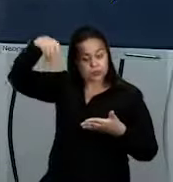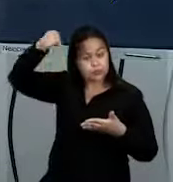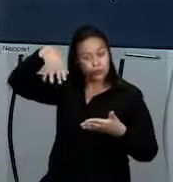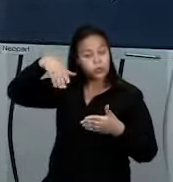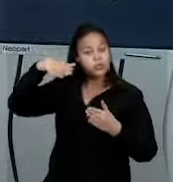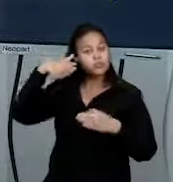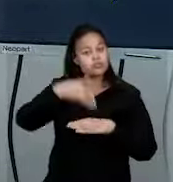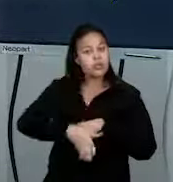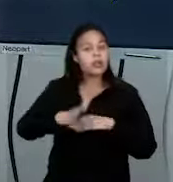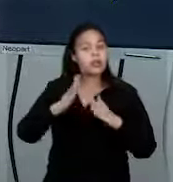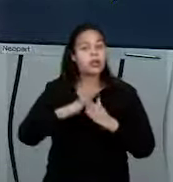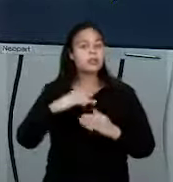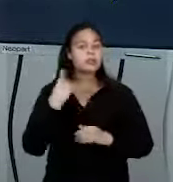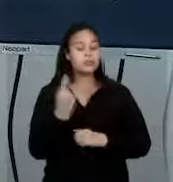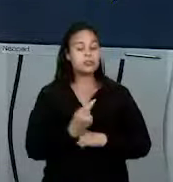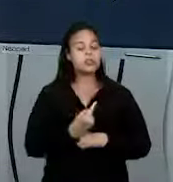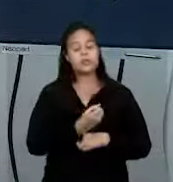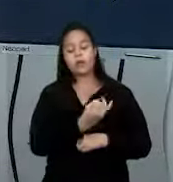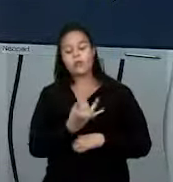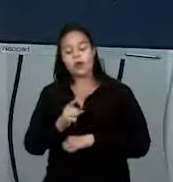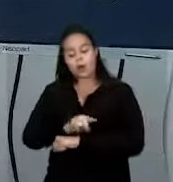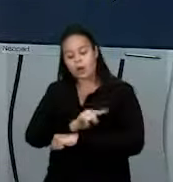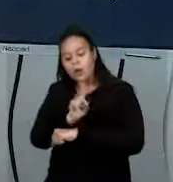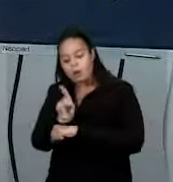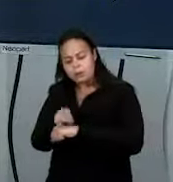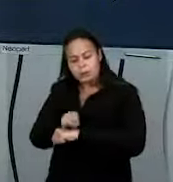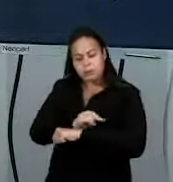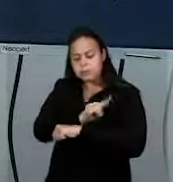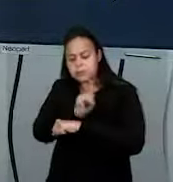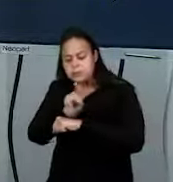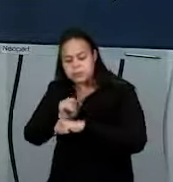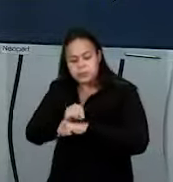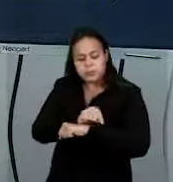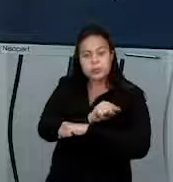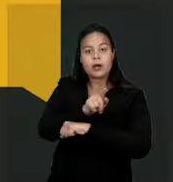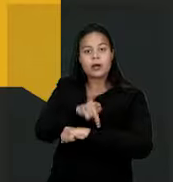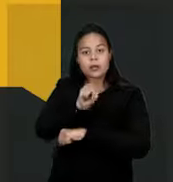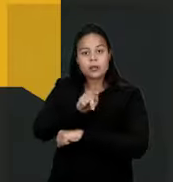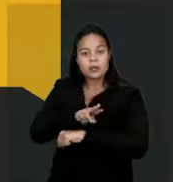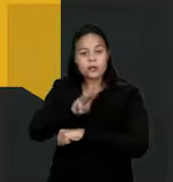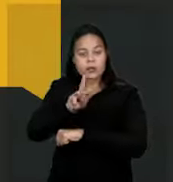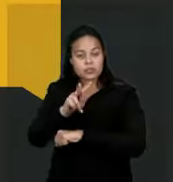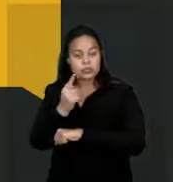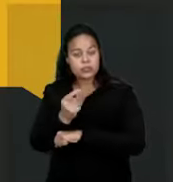em quilowatt-hora. No sistema internacional, a